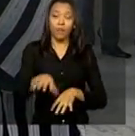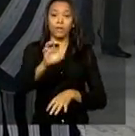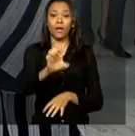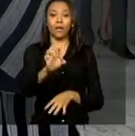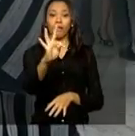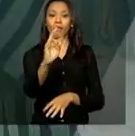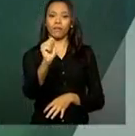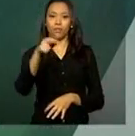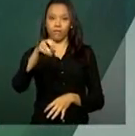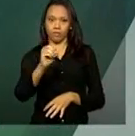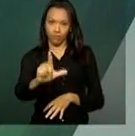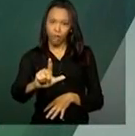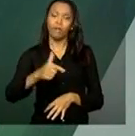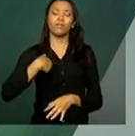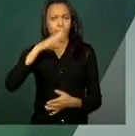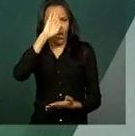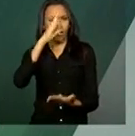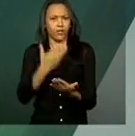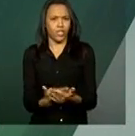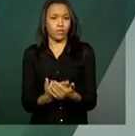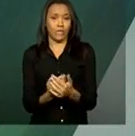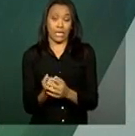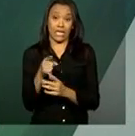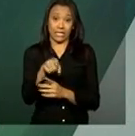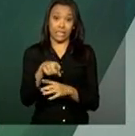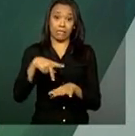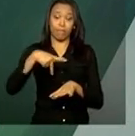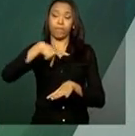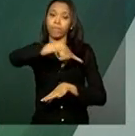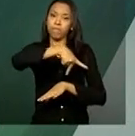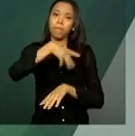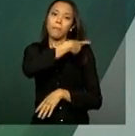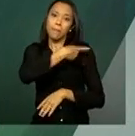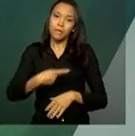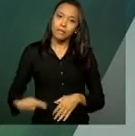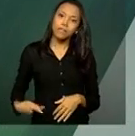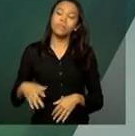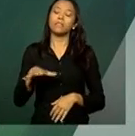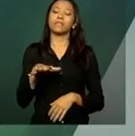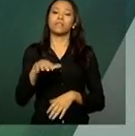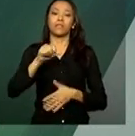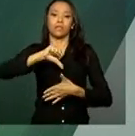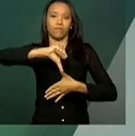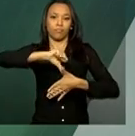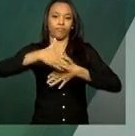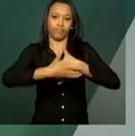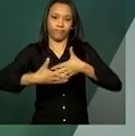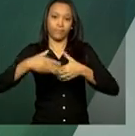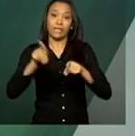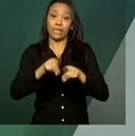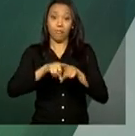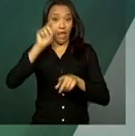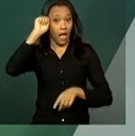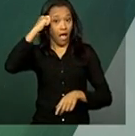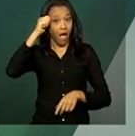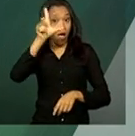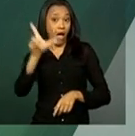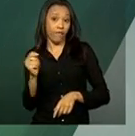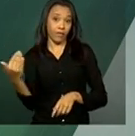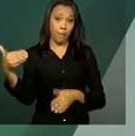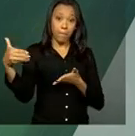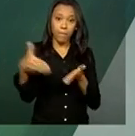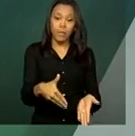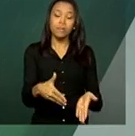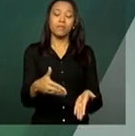que o fato desses presidentes da América do Sul e africanos estarem presentes pessoalmente na